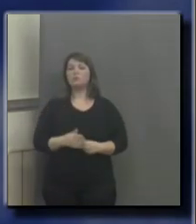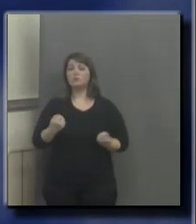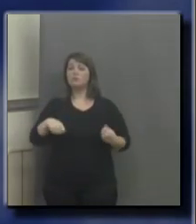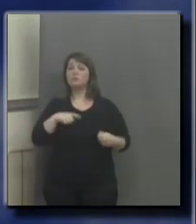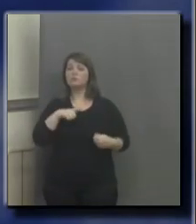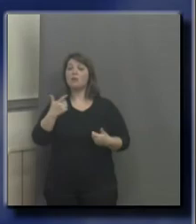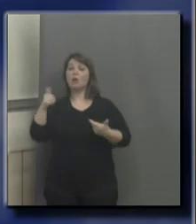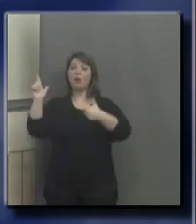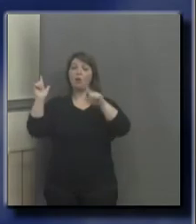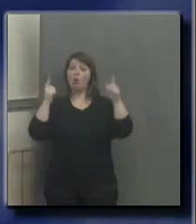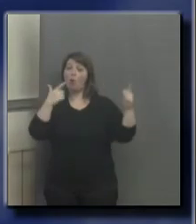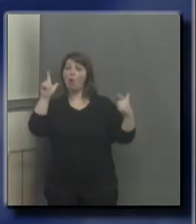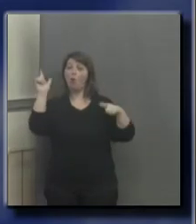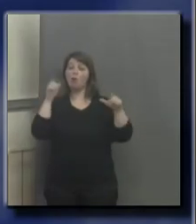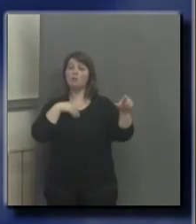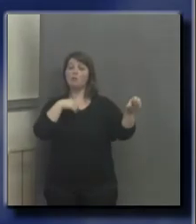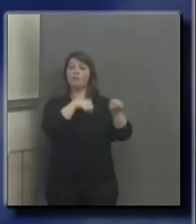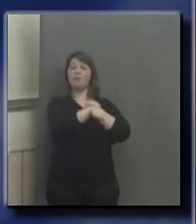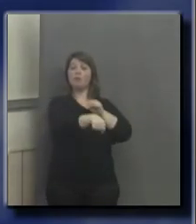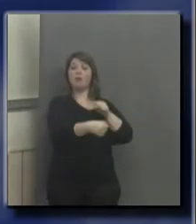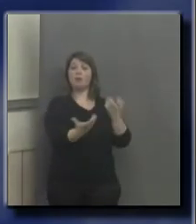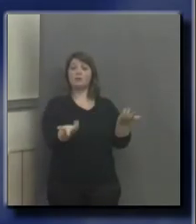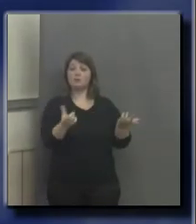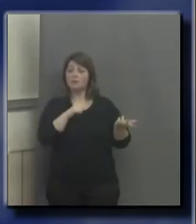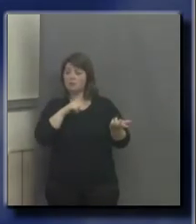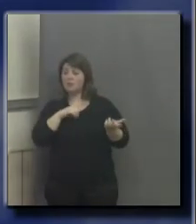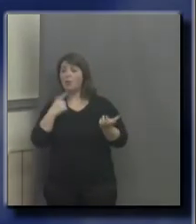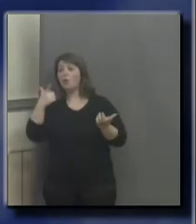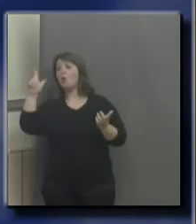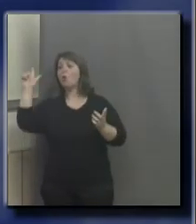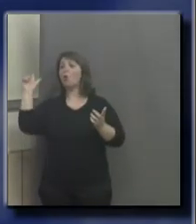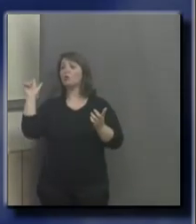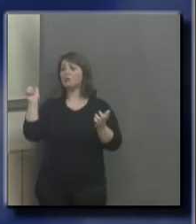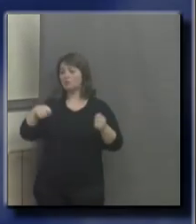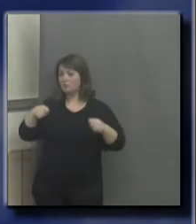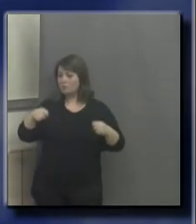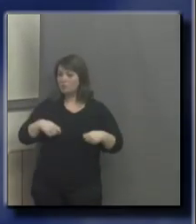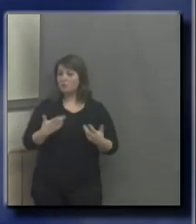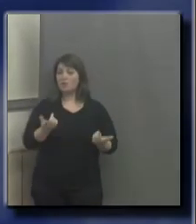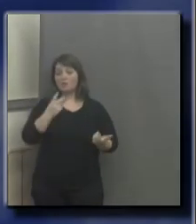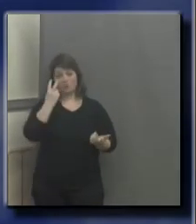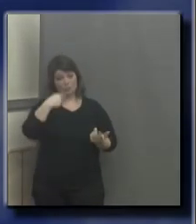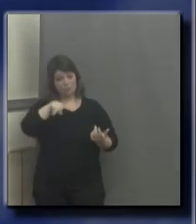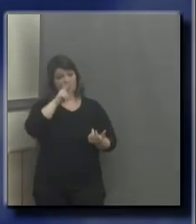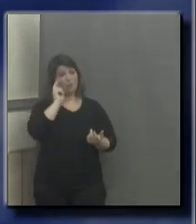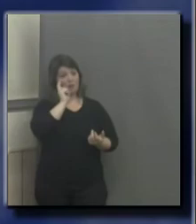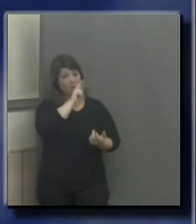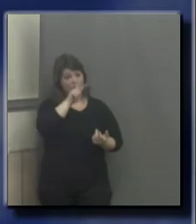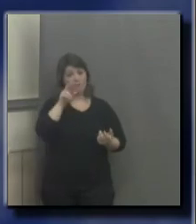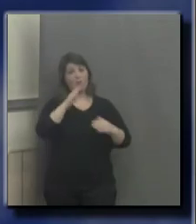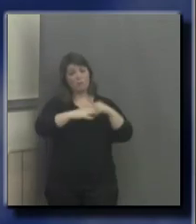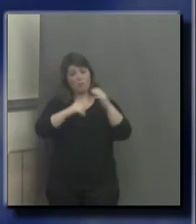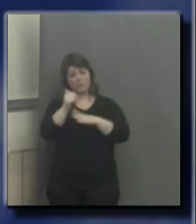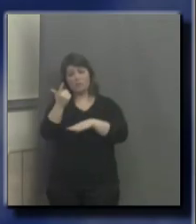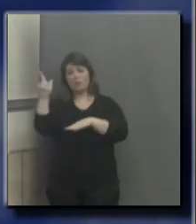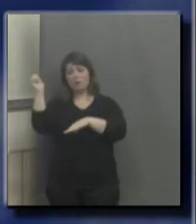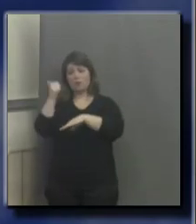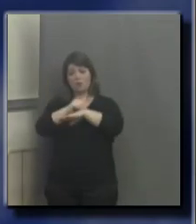Existem outras concepções de formação, existem outras possibilidades, e a gente pode ver em outras profissões,